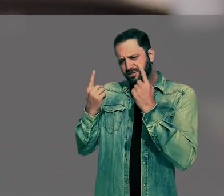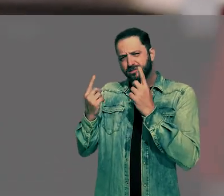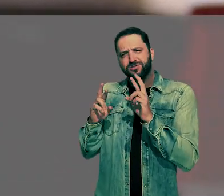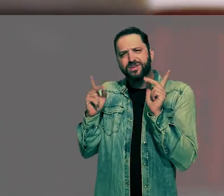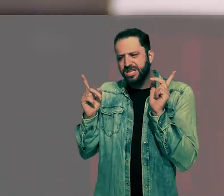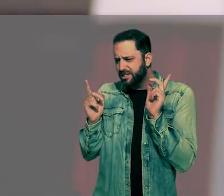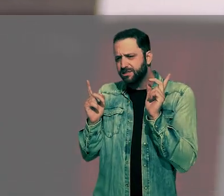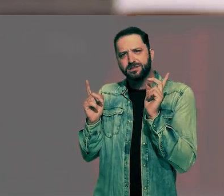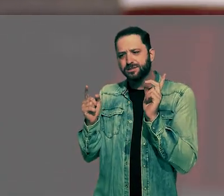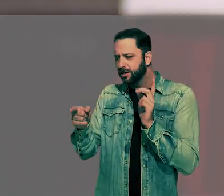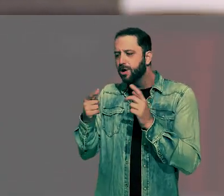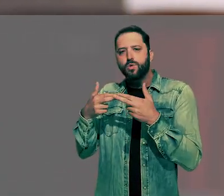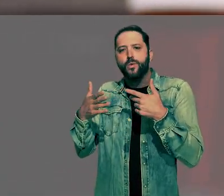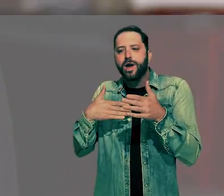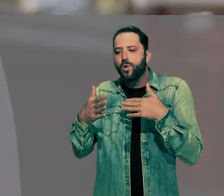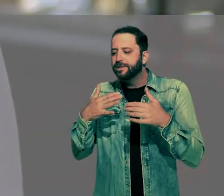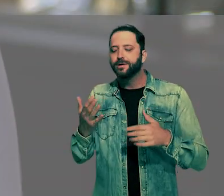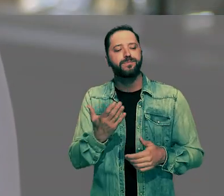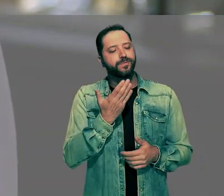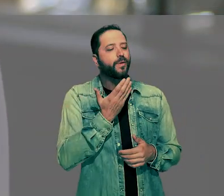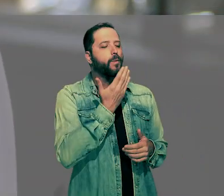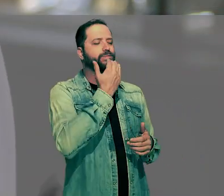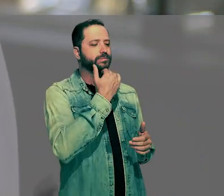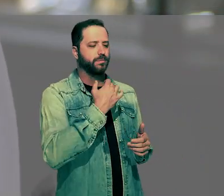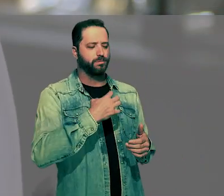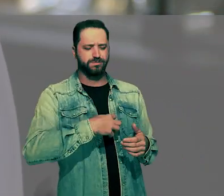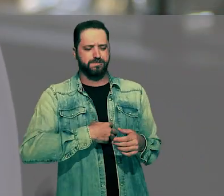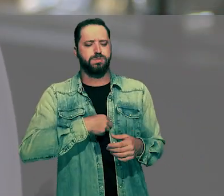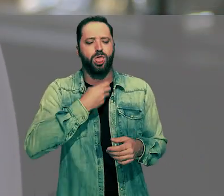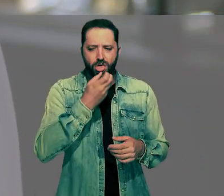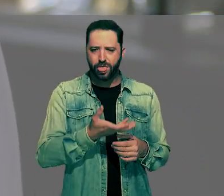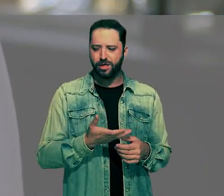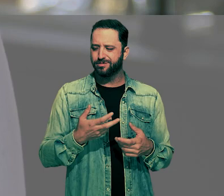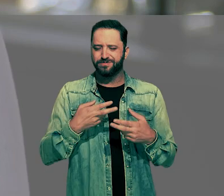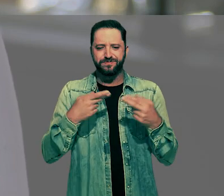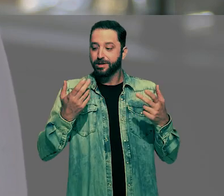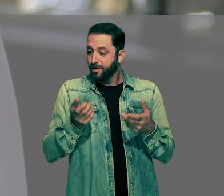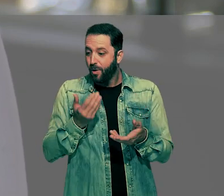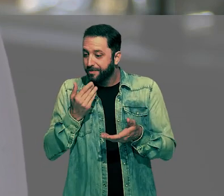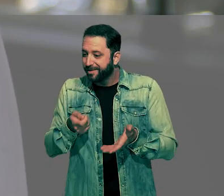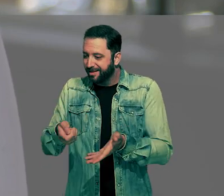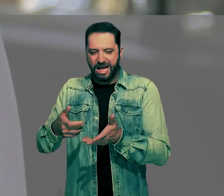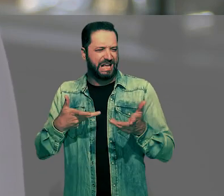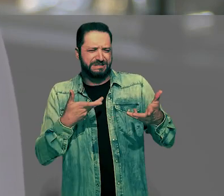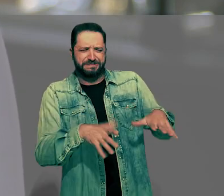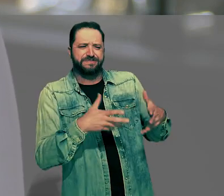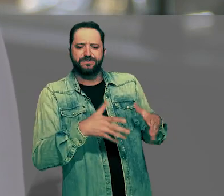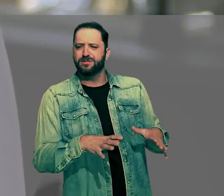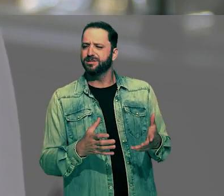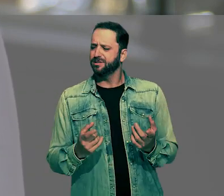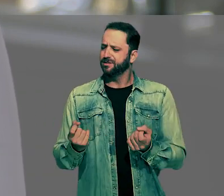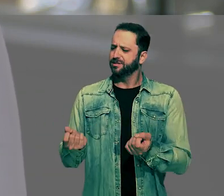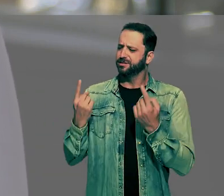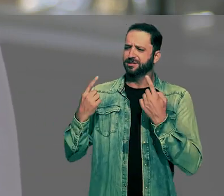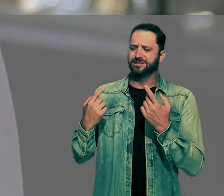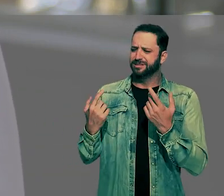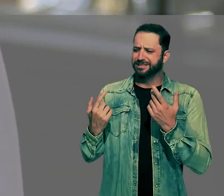muito seletivo alimentar, ele não se alimentava e qualquer coisa que ele comia ele vomitava. Então eu